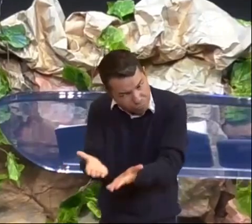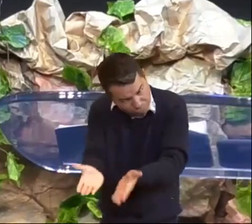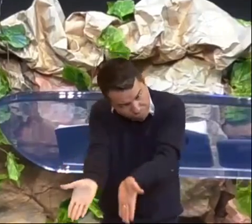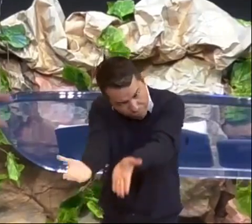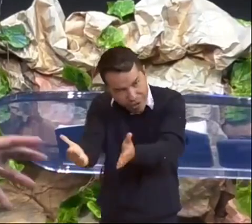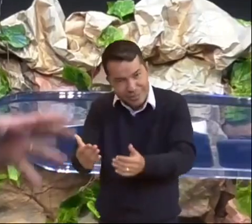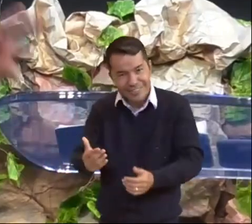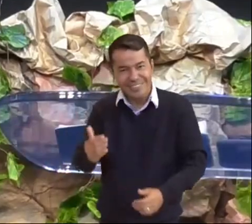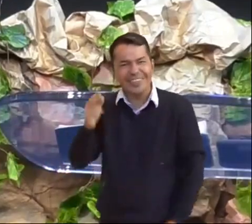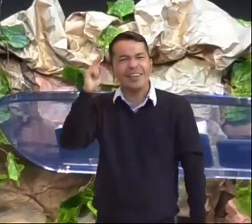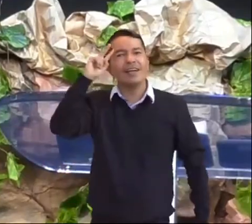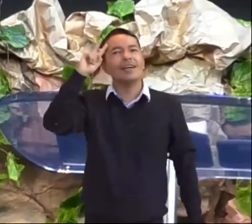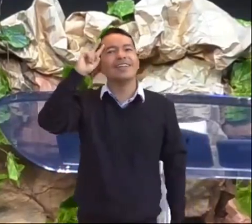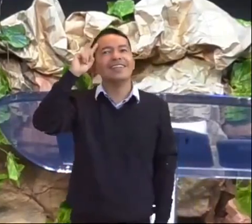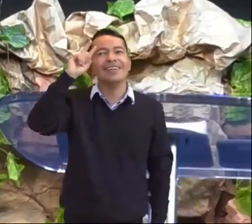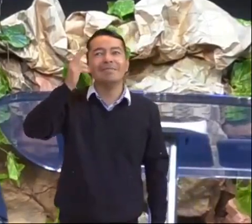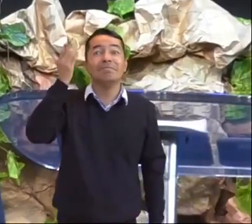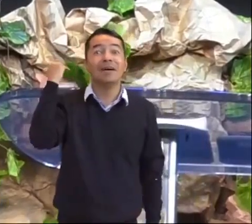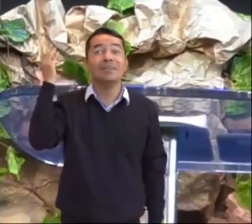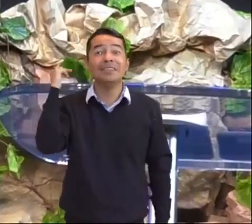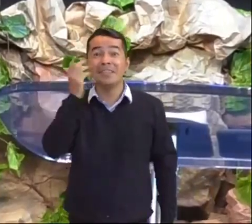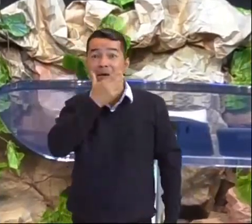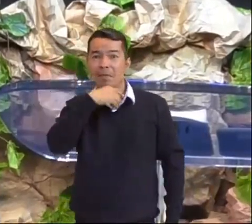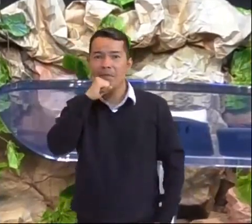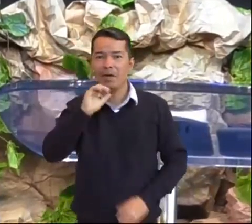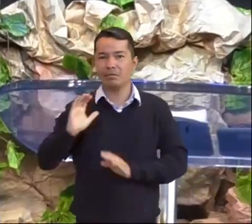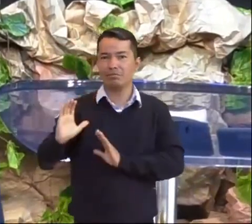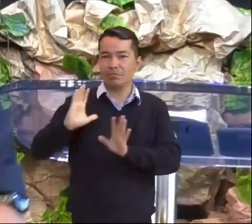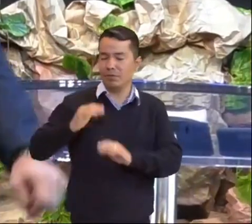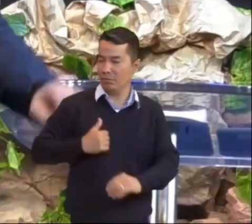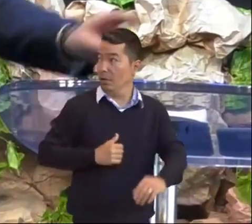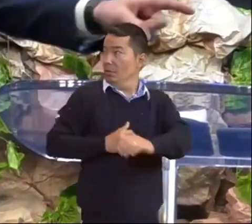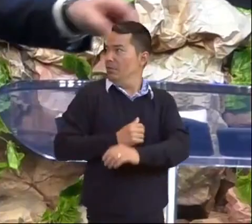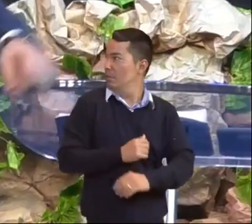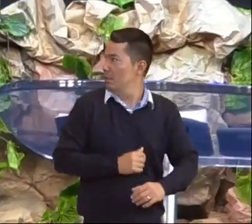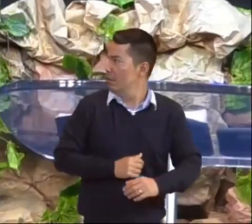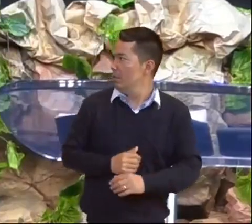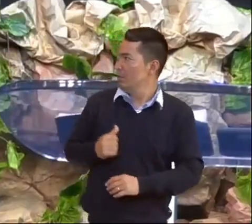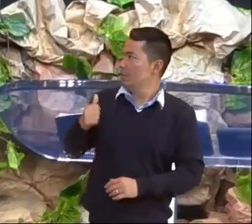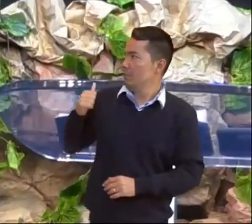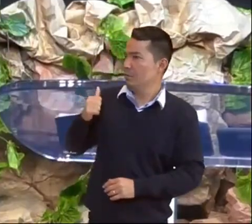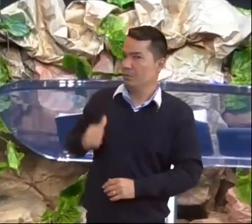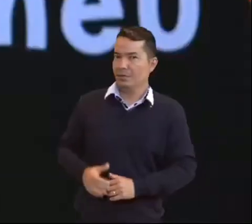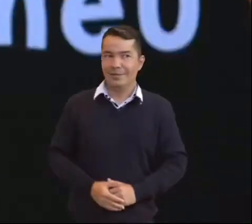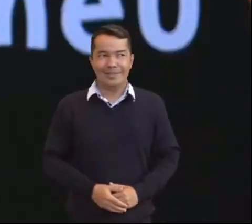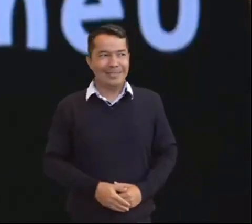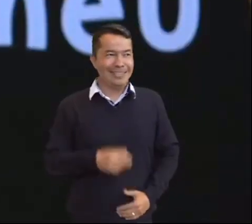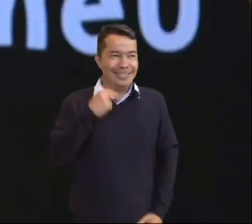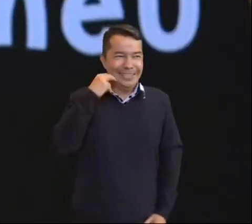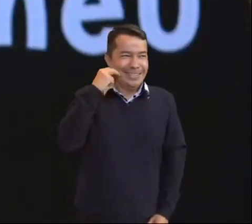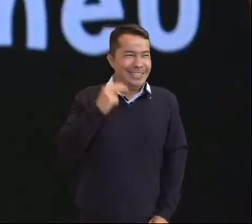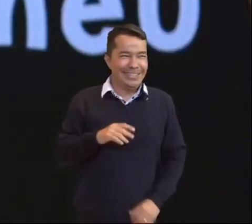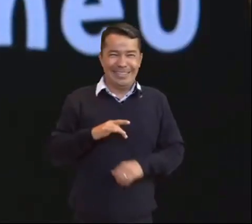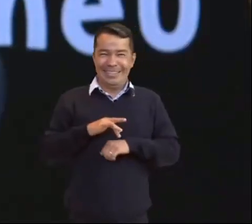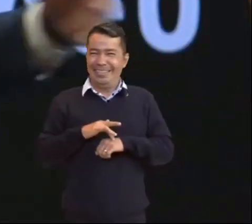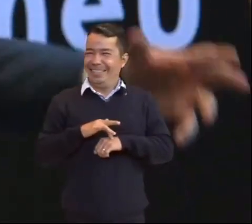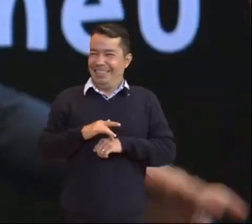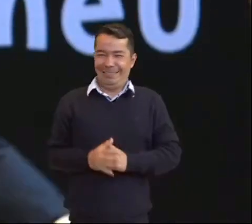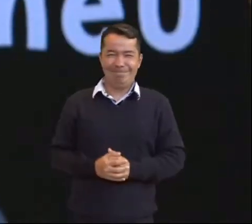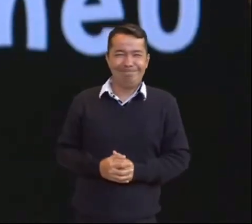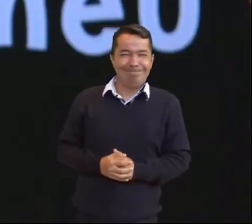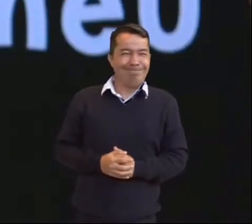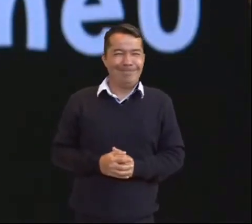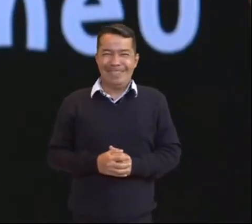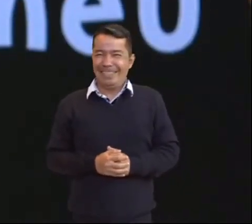vezes o meu pai me empurrou nessas direções? Eram encontros, momentos para falar, reuniões,